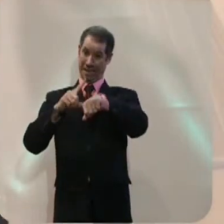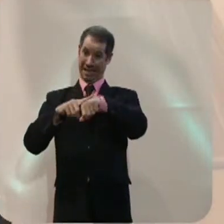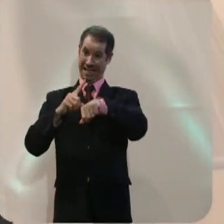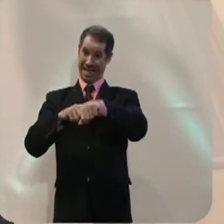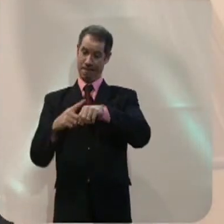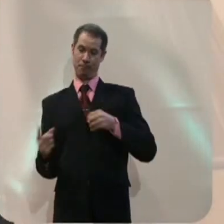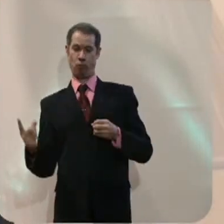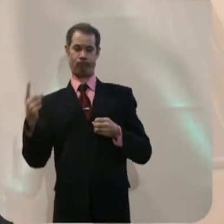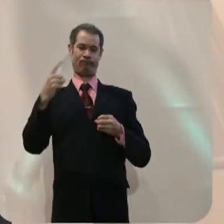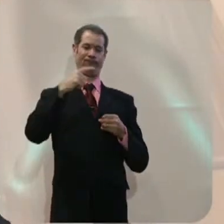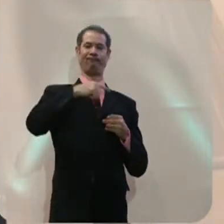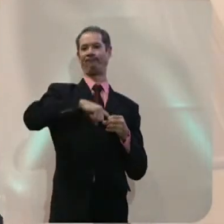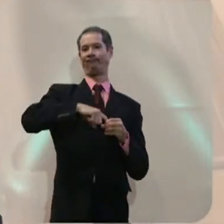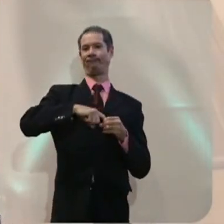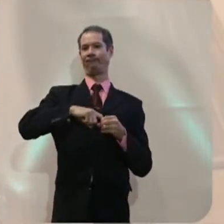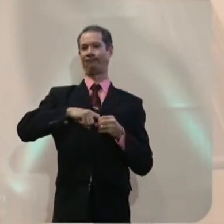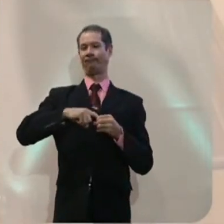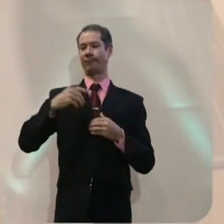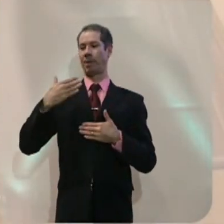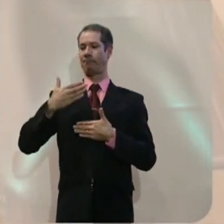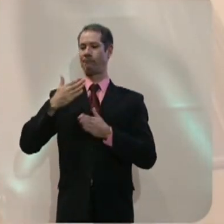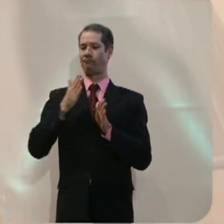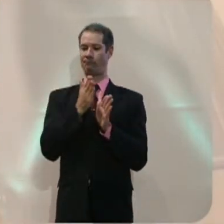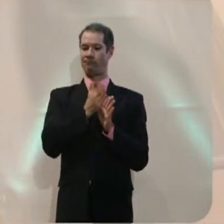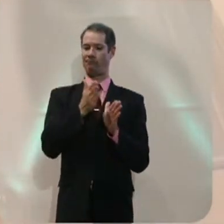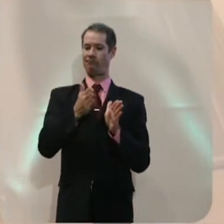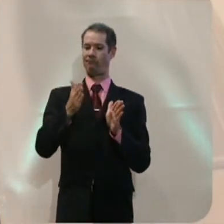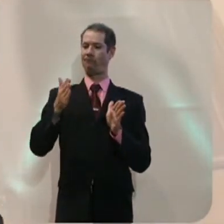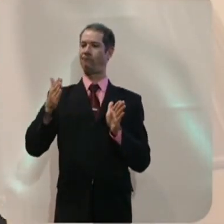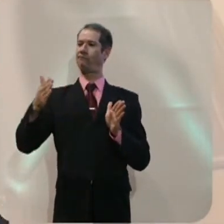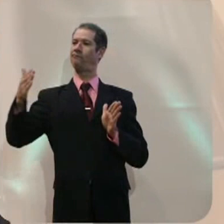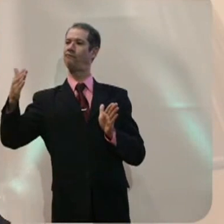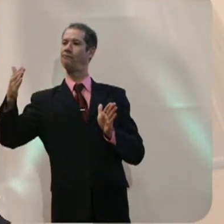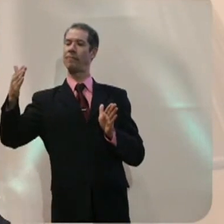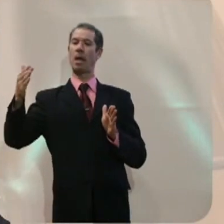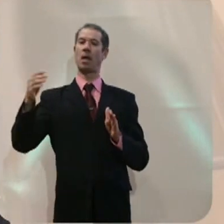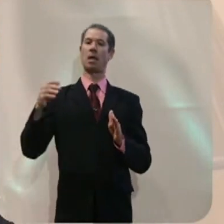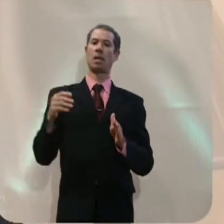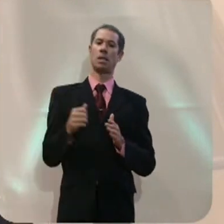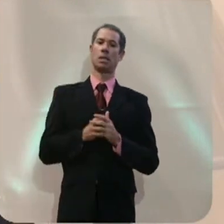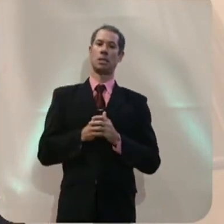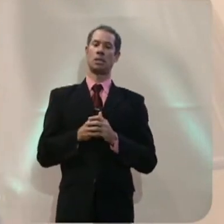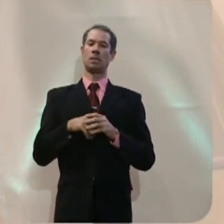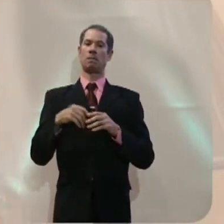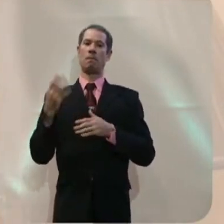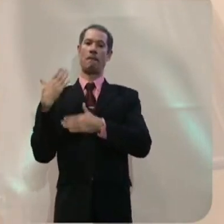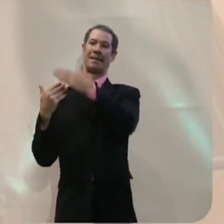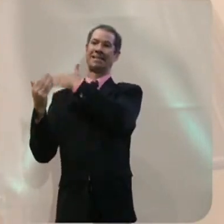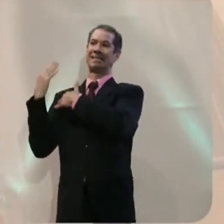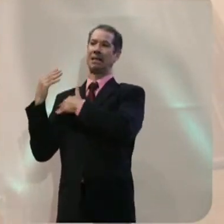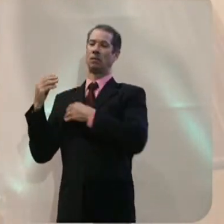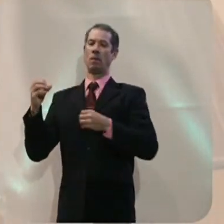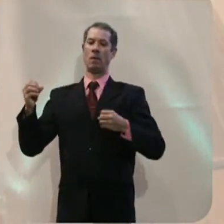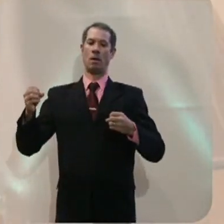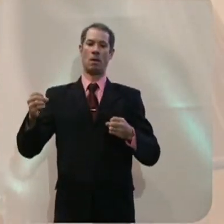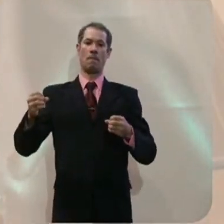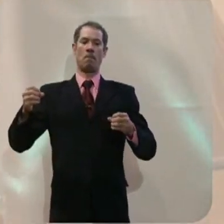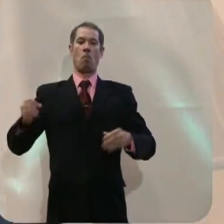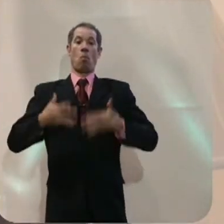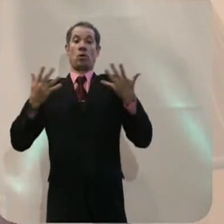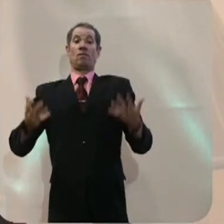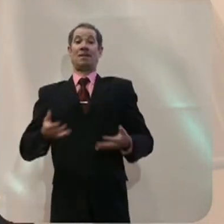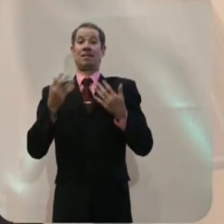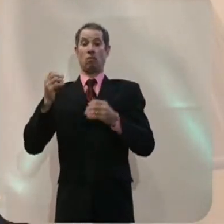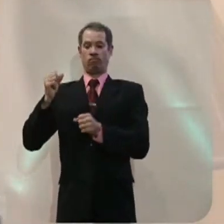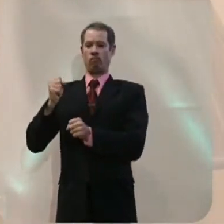não volta, ele só caminha para frente. Por isso, o passado precisa ser a motivação para construir